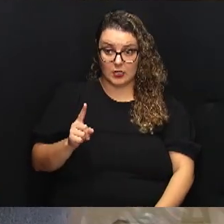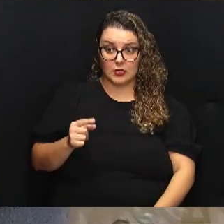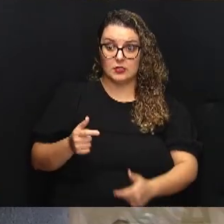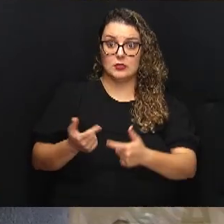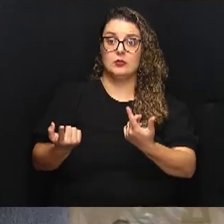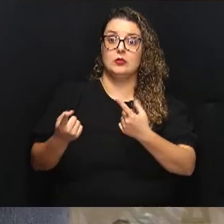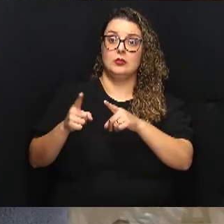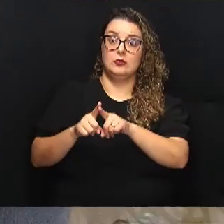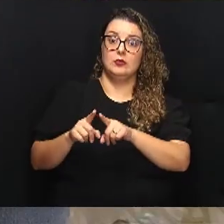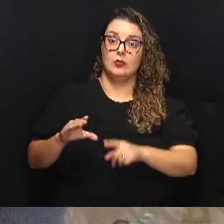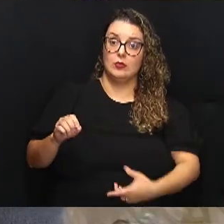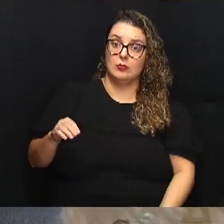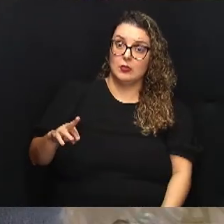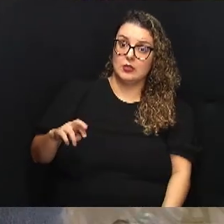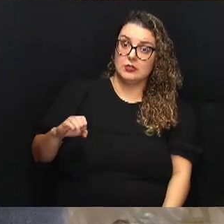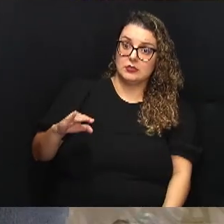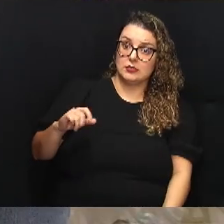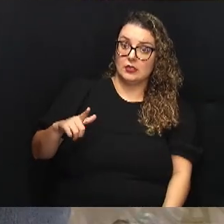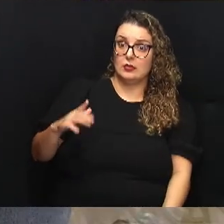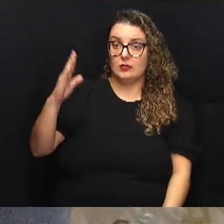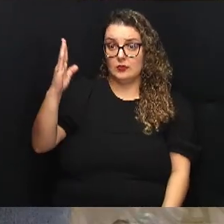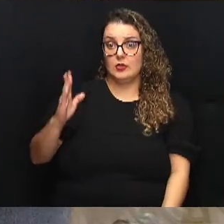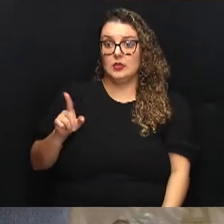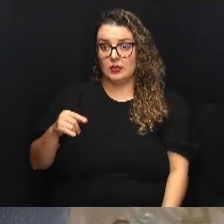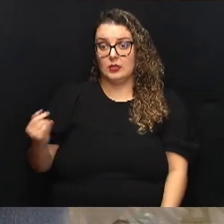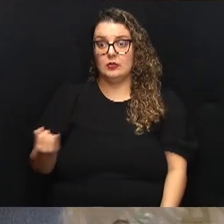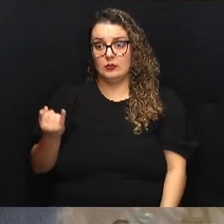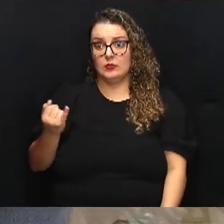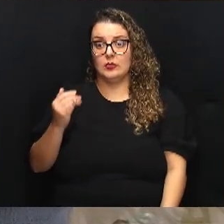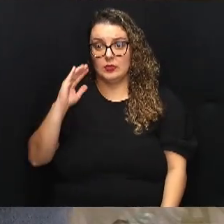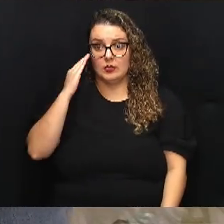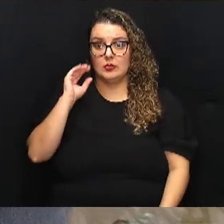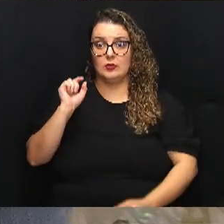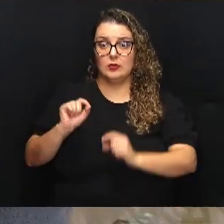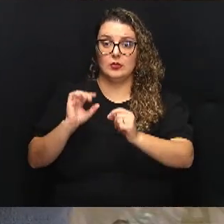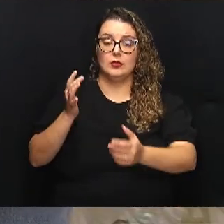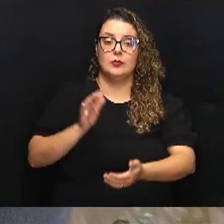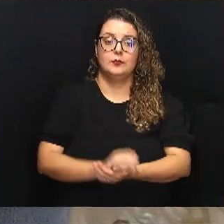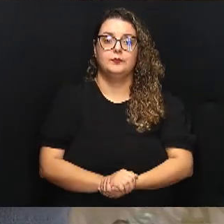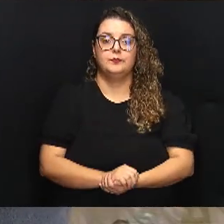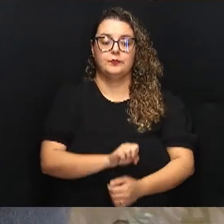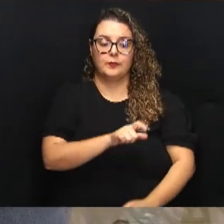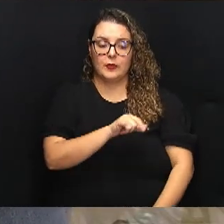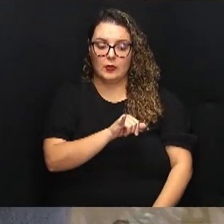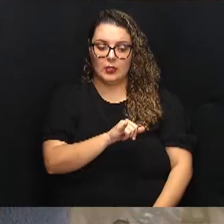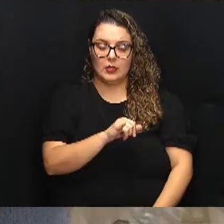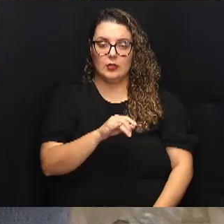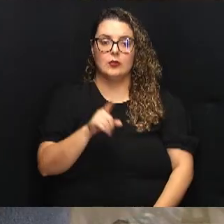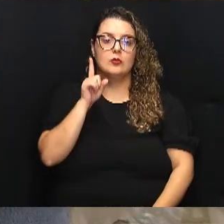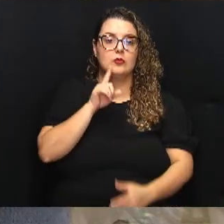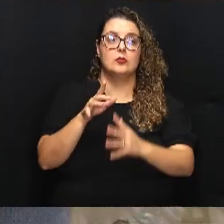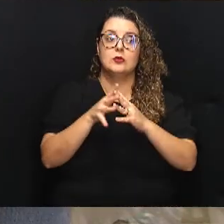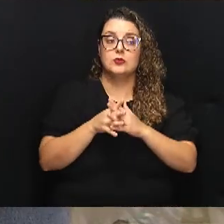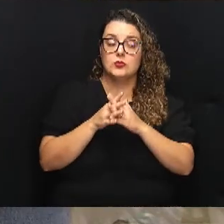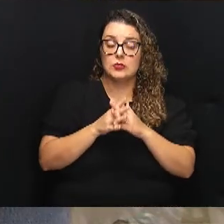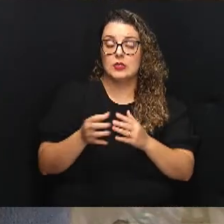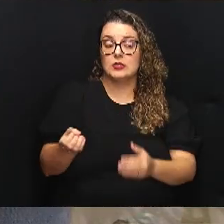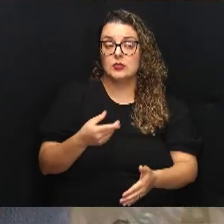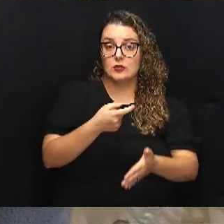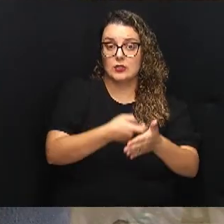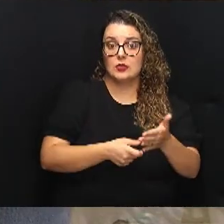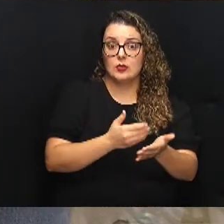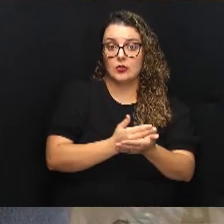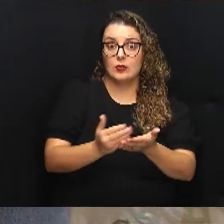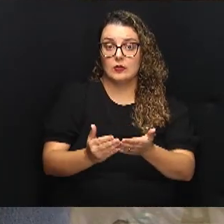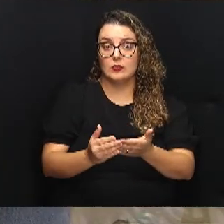comerciais do Brasil, e é importante a gente entender o que é que está acontecendo. Eli, os Estados Unidos anunciou que essas novas tarifas elas começam a valer